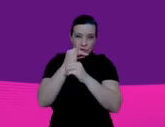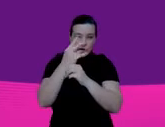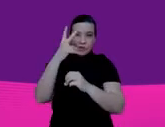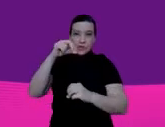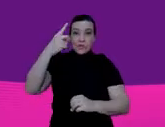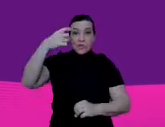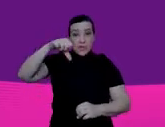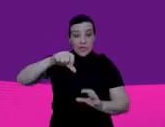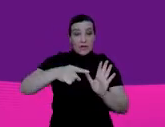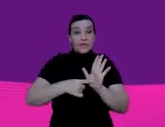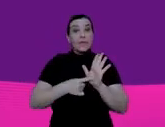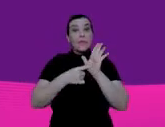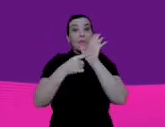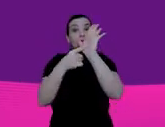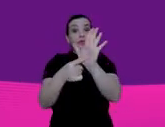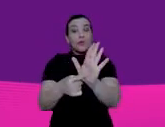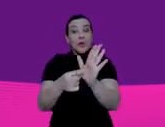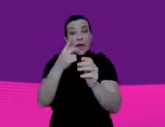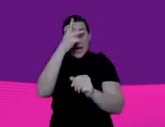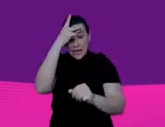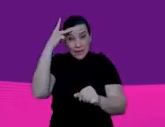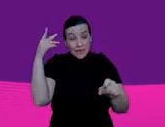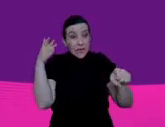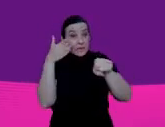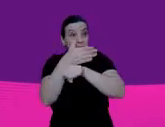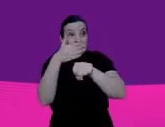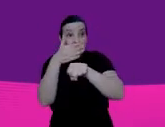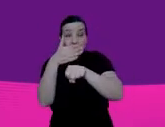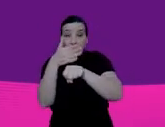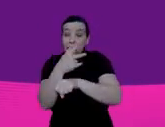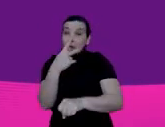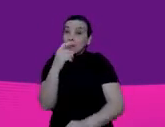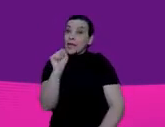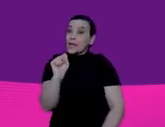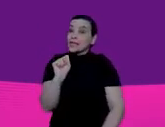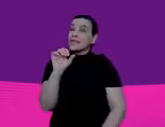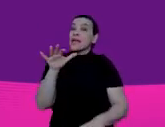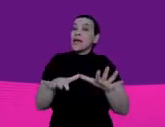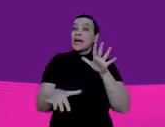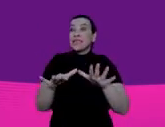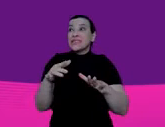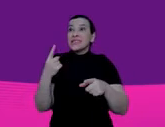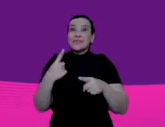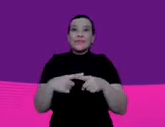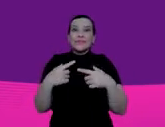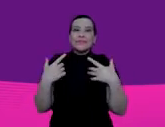que quando o paciente recorre à emergência, muitas vezes porque ele não encontra cuidado em